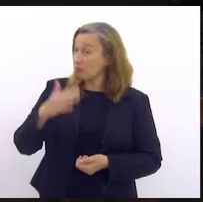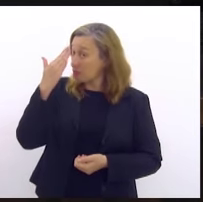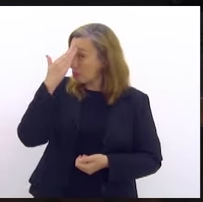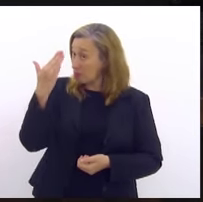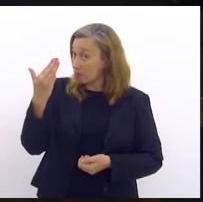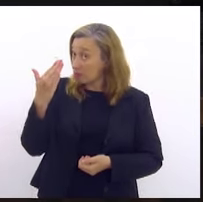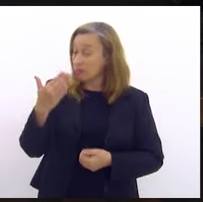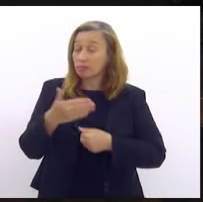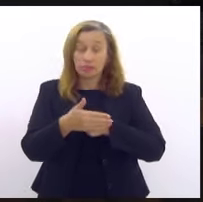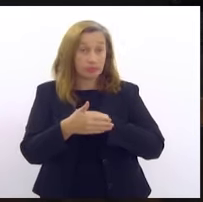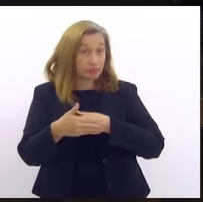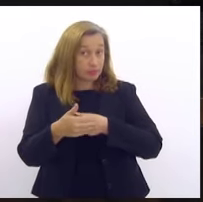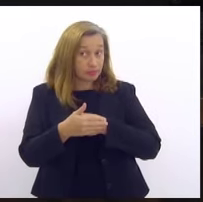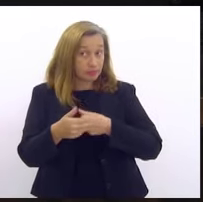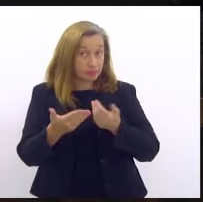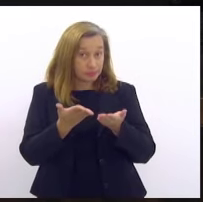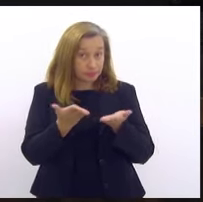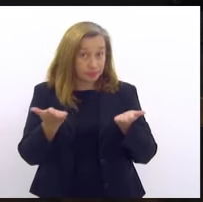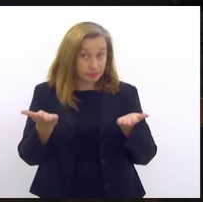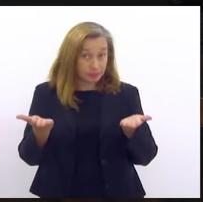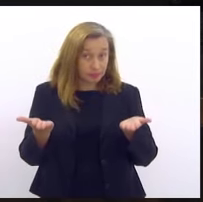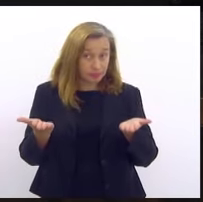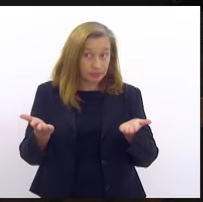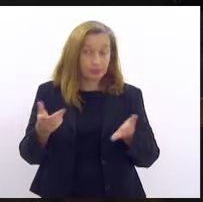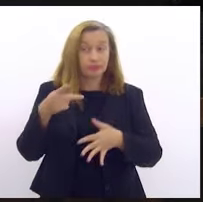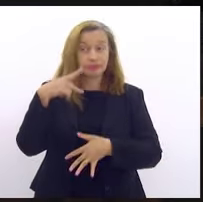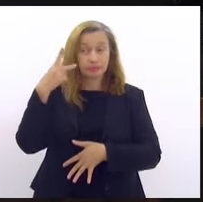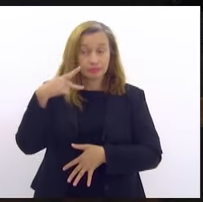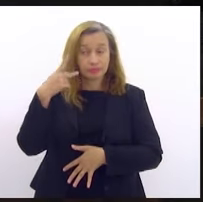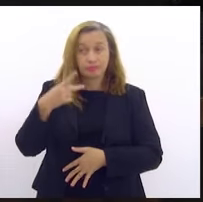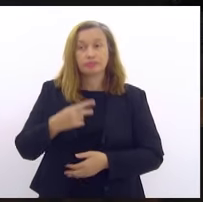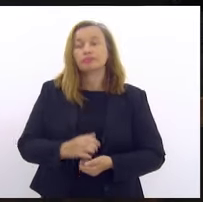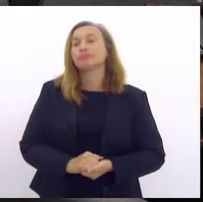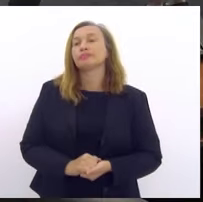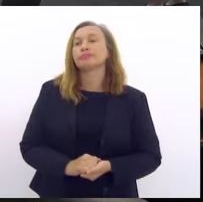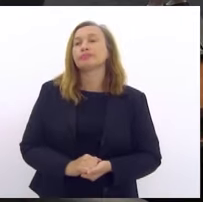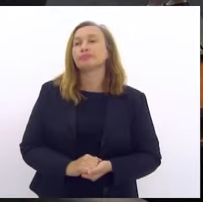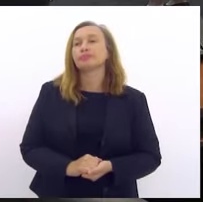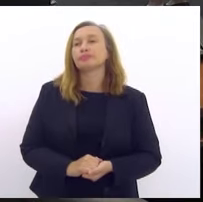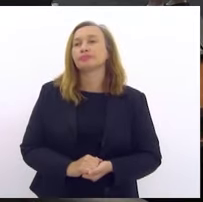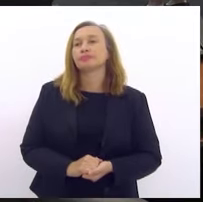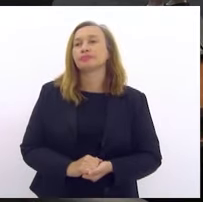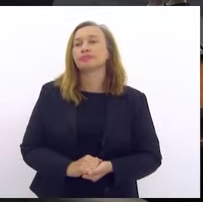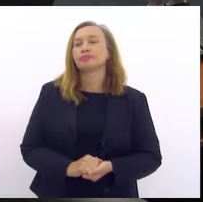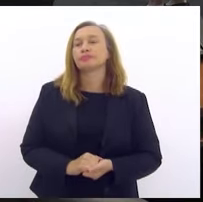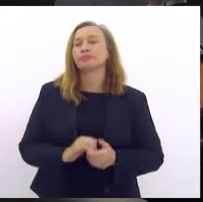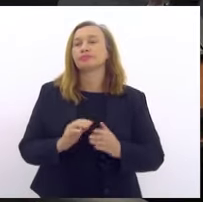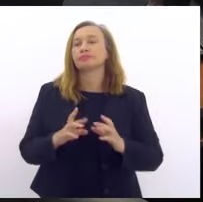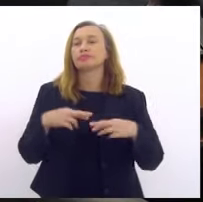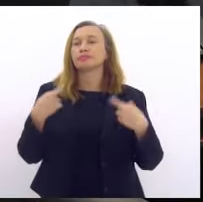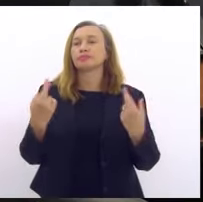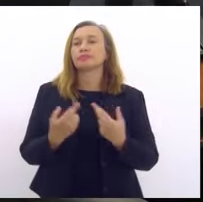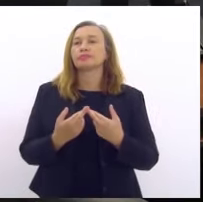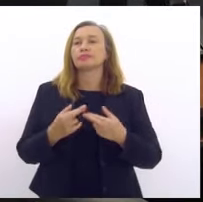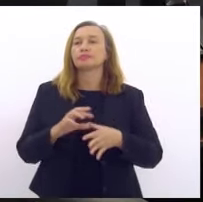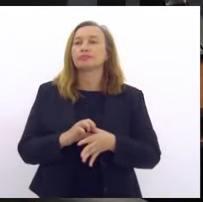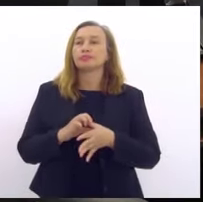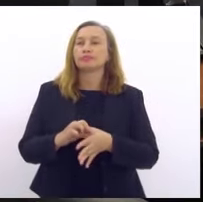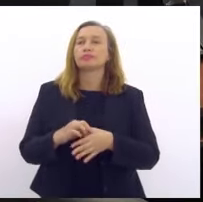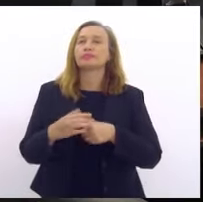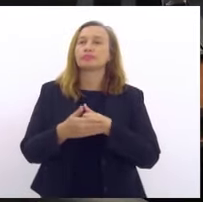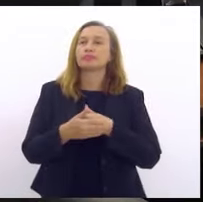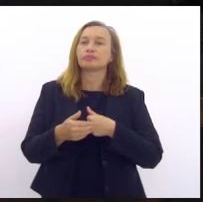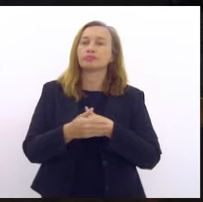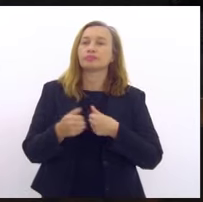presidente, carinhosamente a cada colega parlamentar, presidente, pelo nosso colégio de líderes e pelo carinho